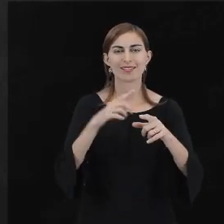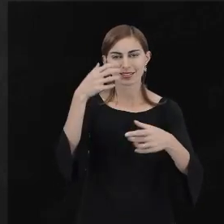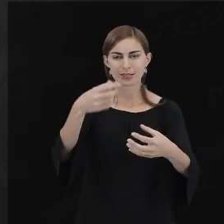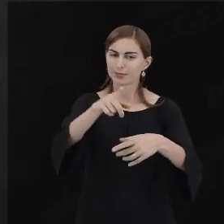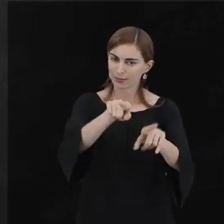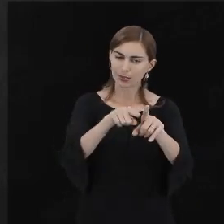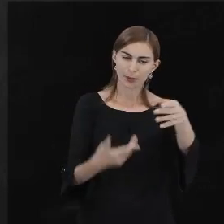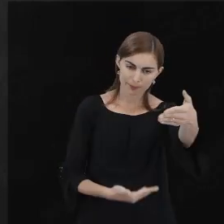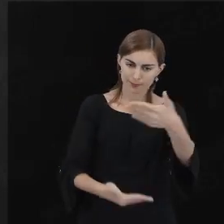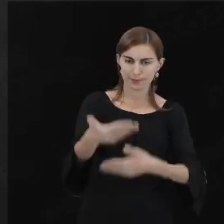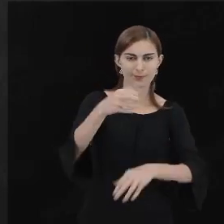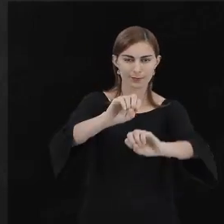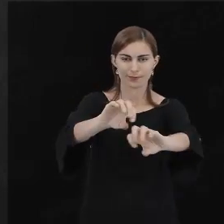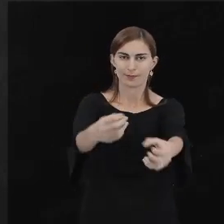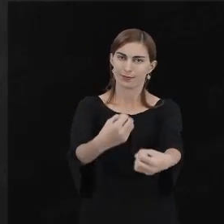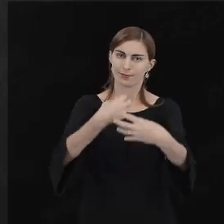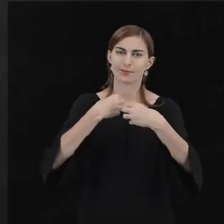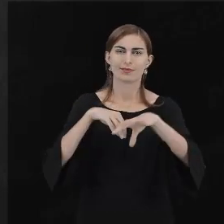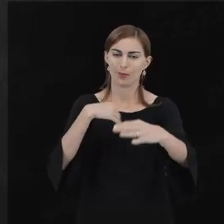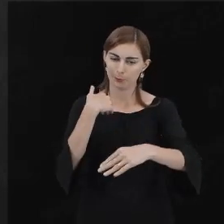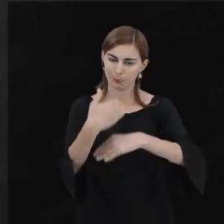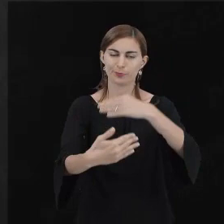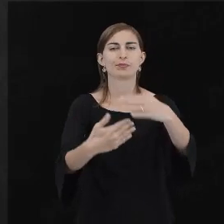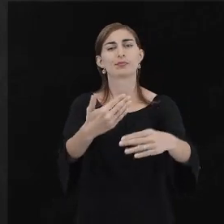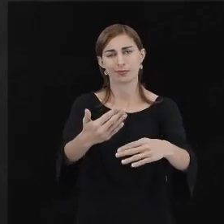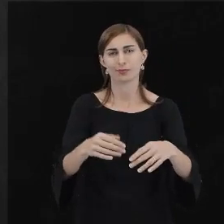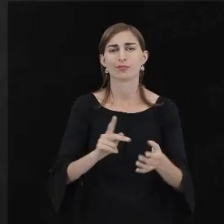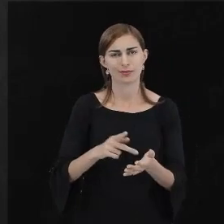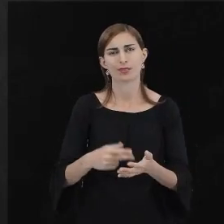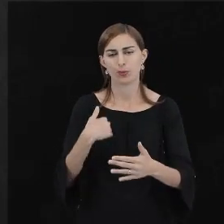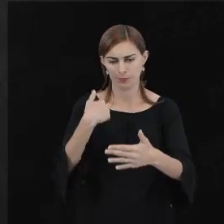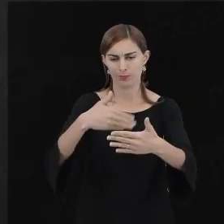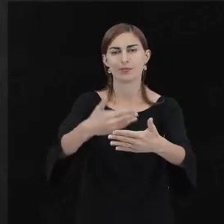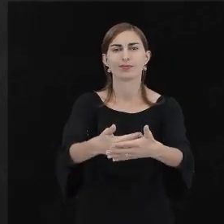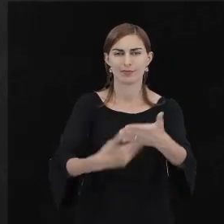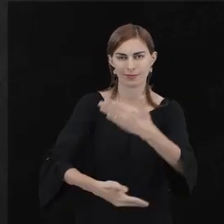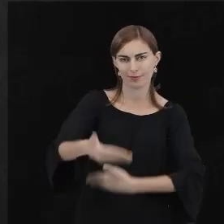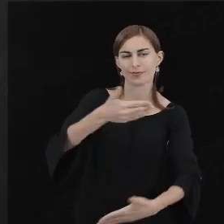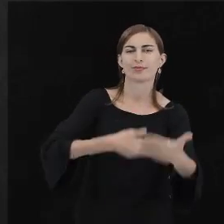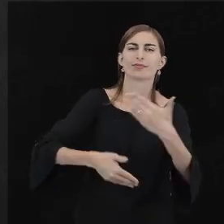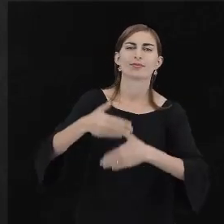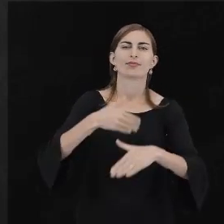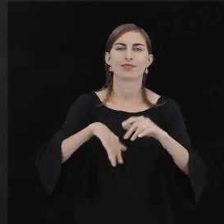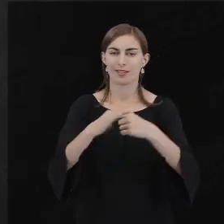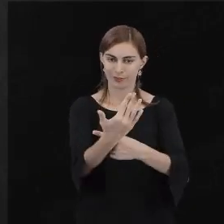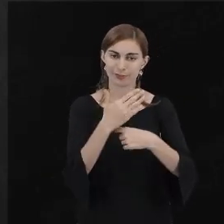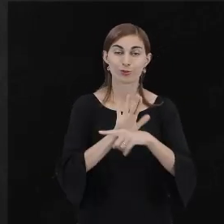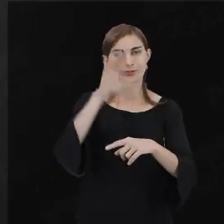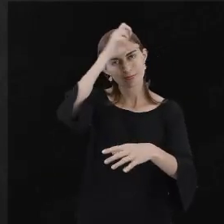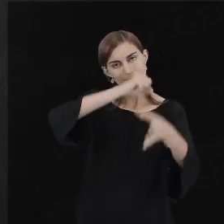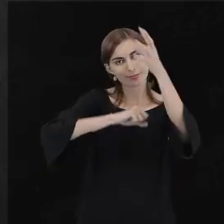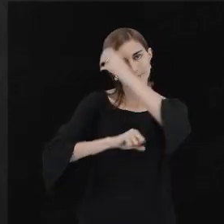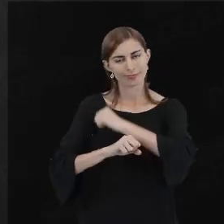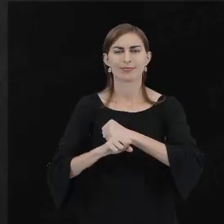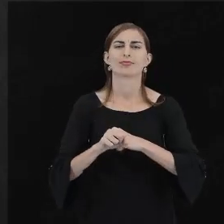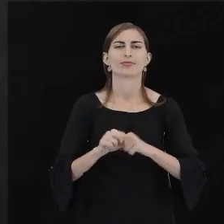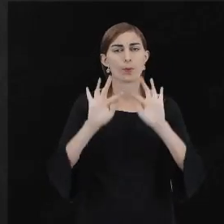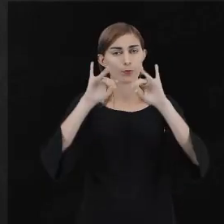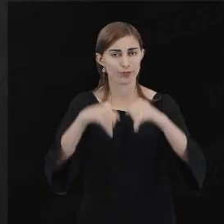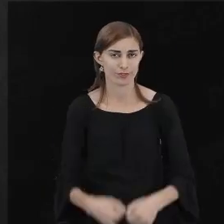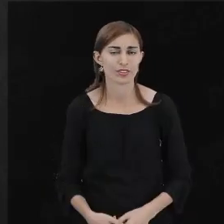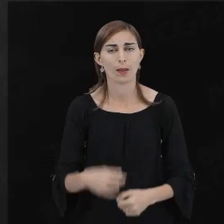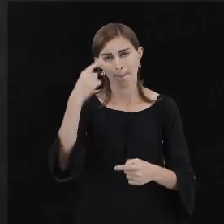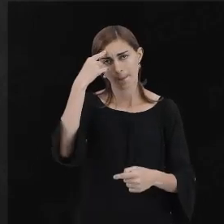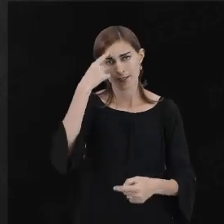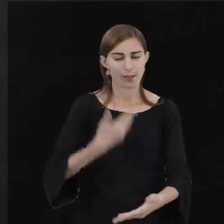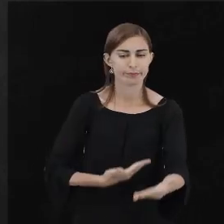aprendizagens. E, por fim, a gente pensar numa troca horizontal, né, em que esse lugar da autoridade